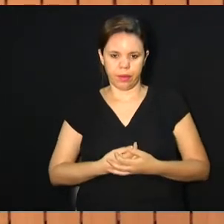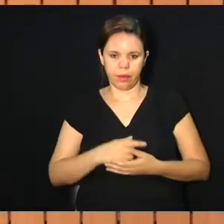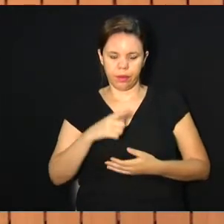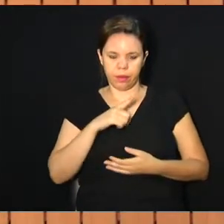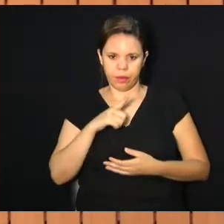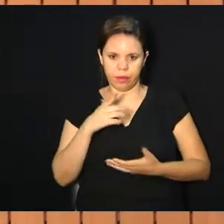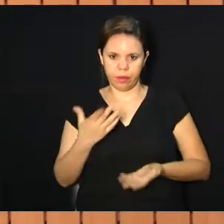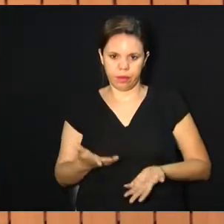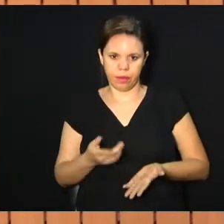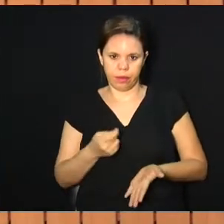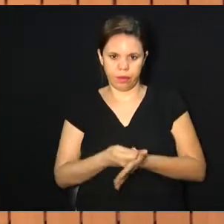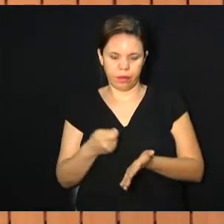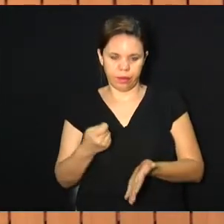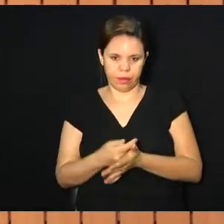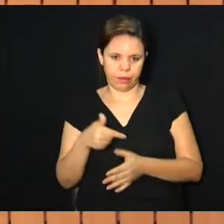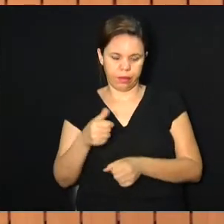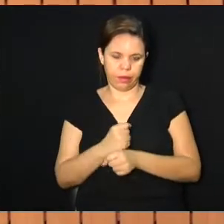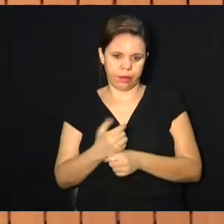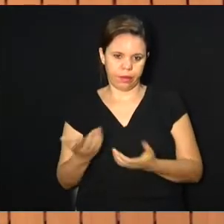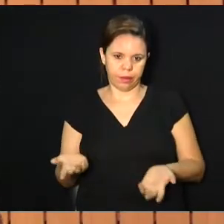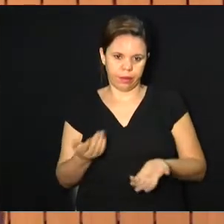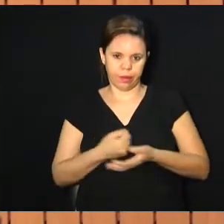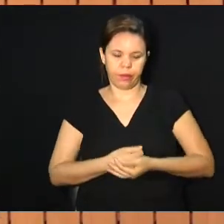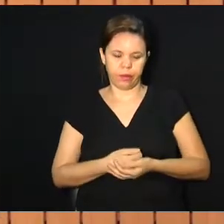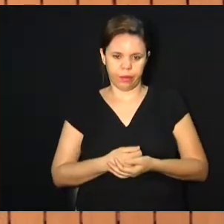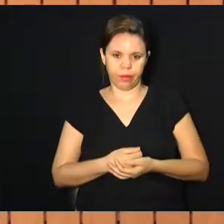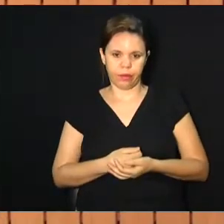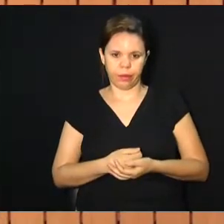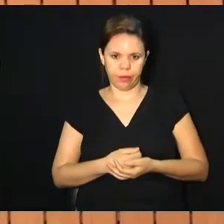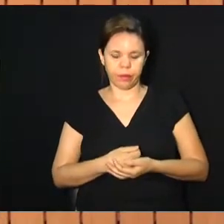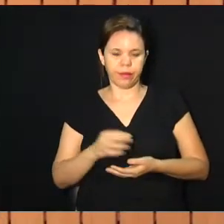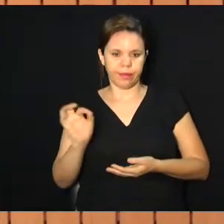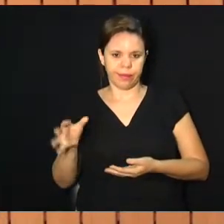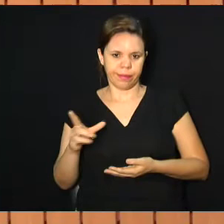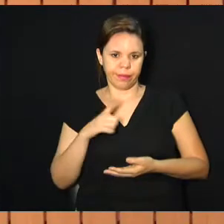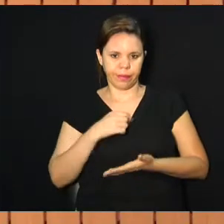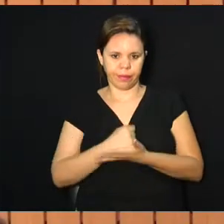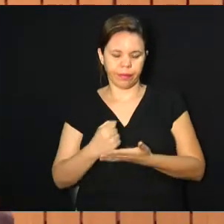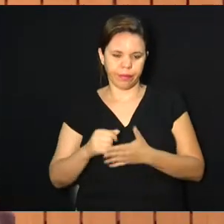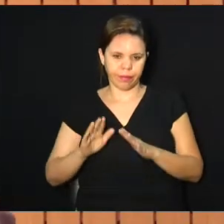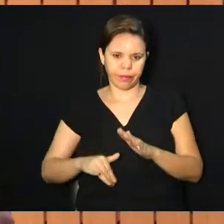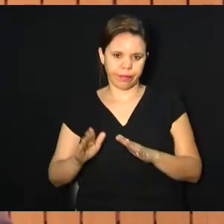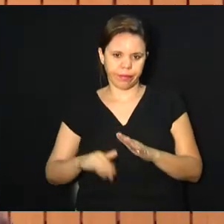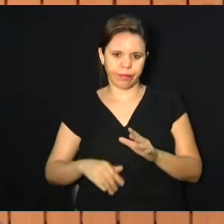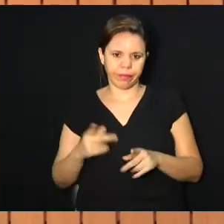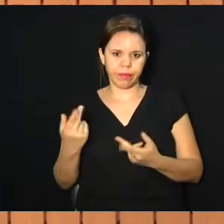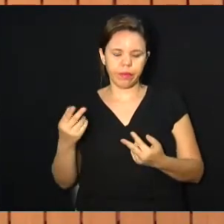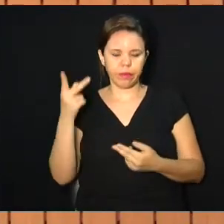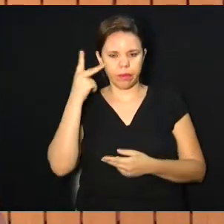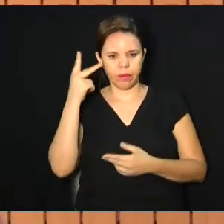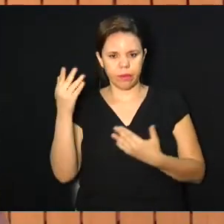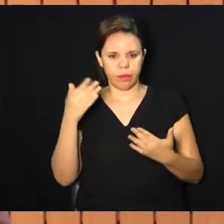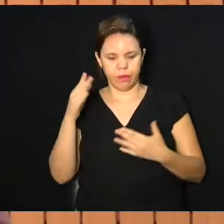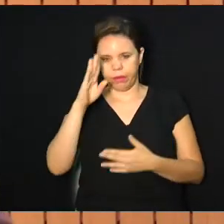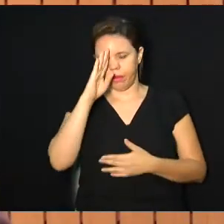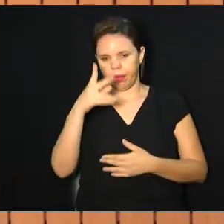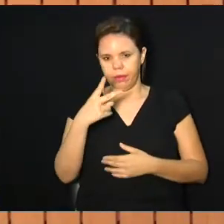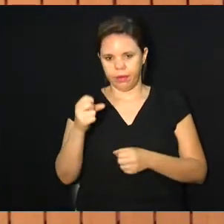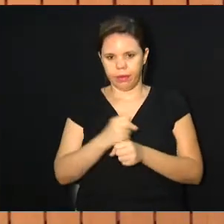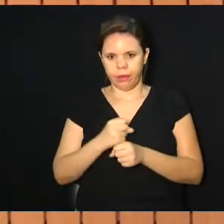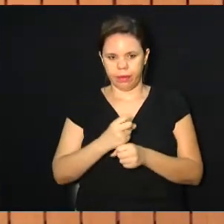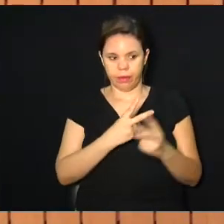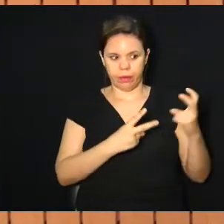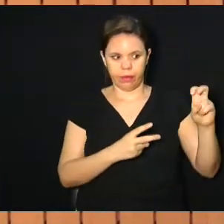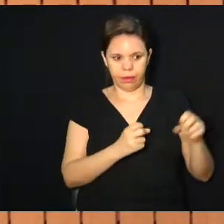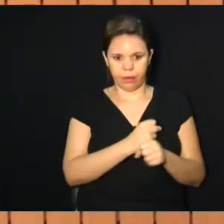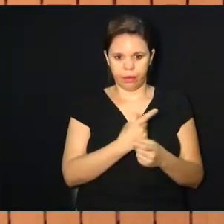por obrigação de ter 7 anos. E certamente vai ser um contrato mais barato que outras capitais, que tem de 20 e até de 25,